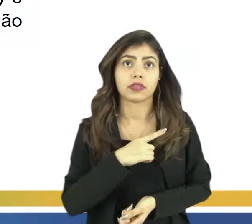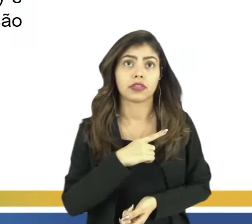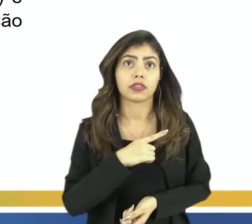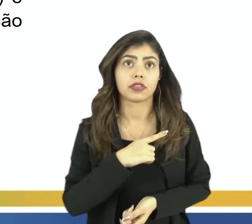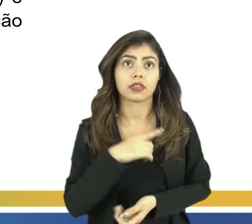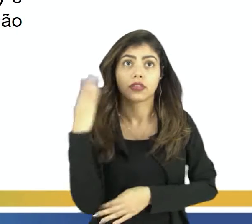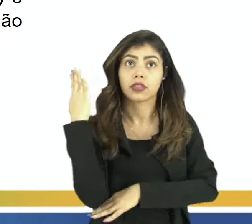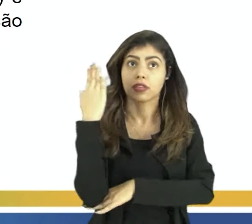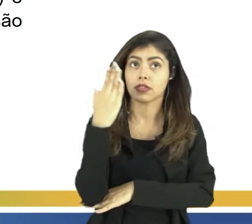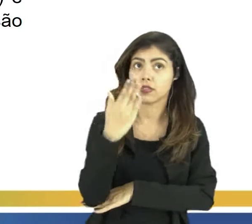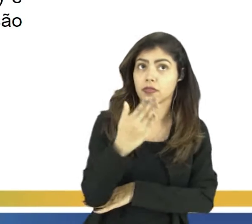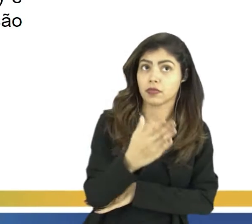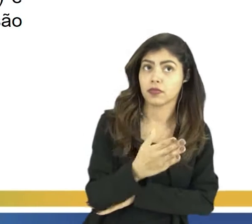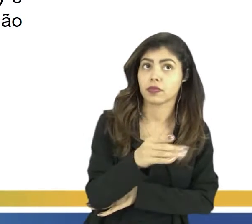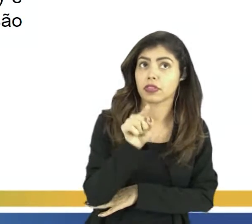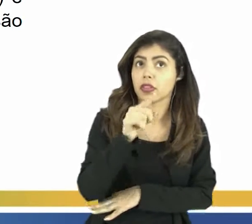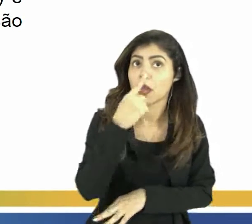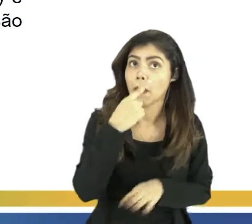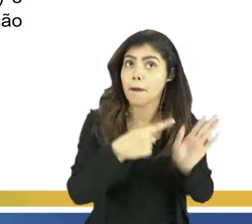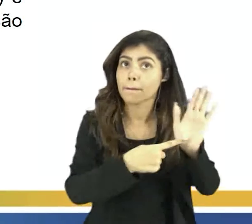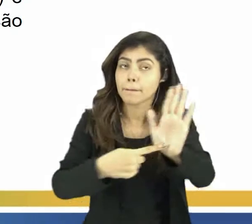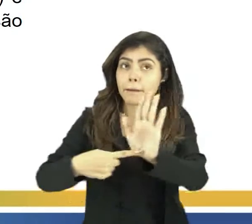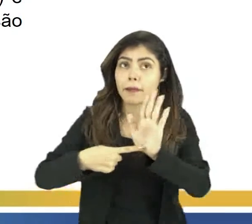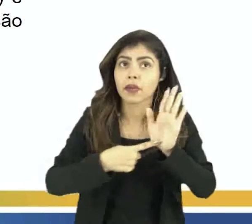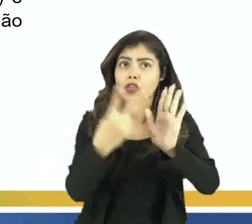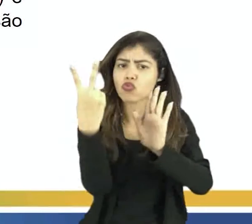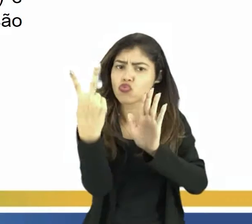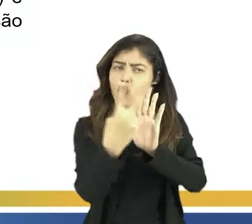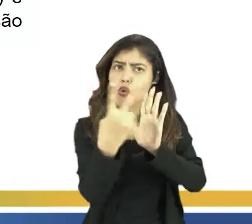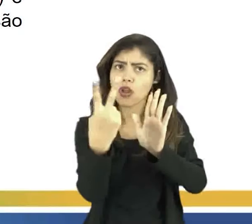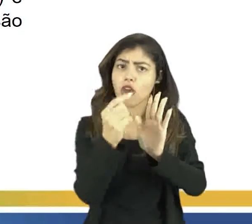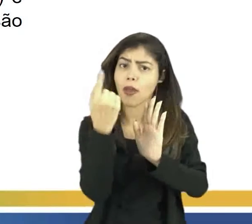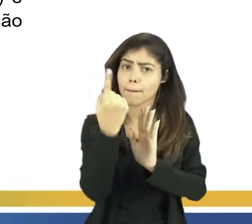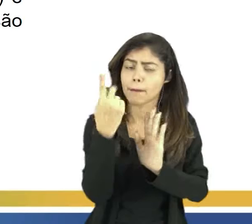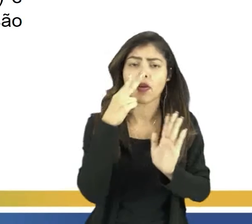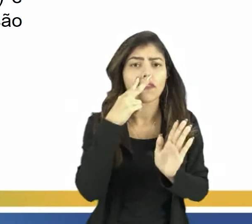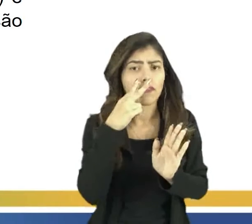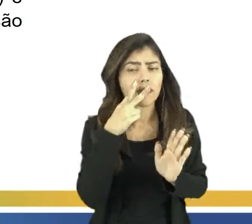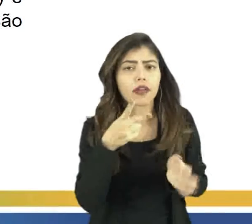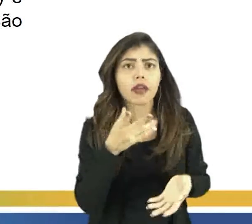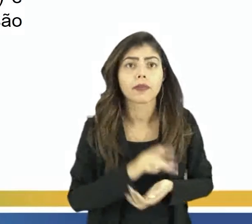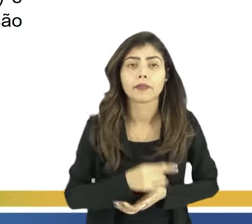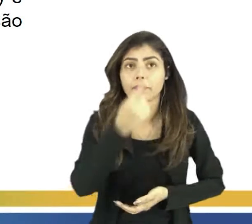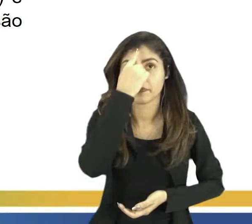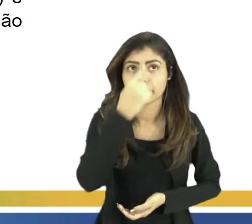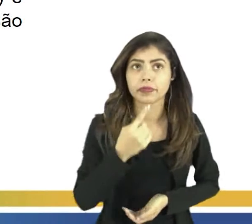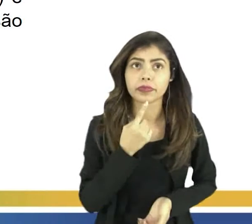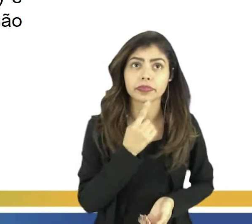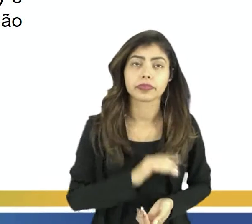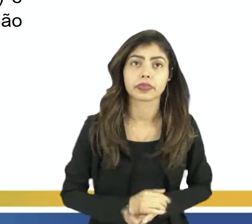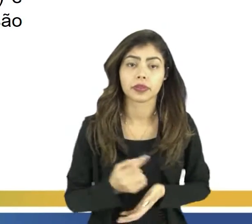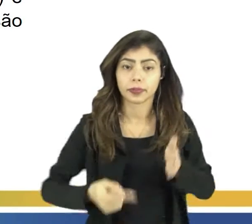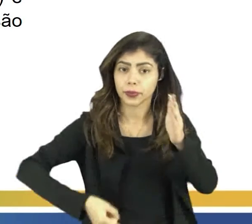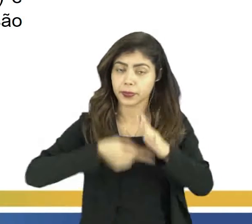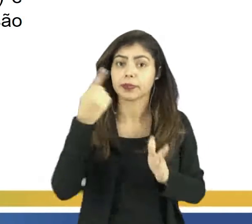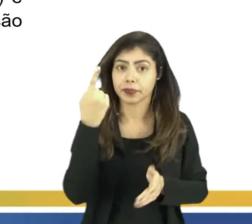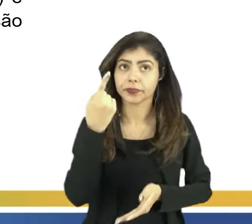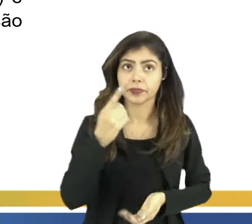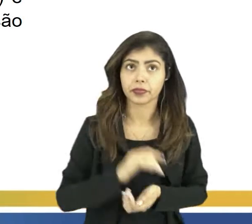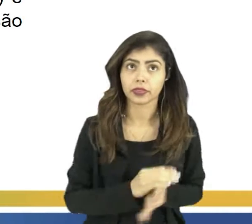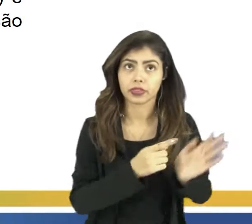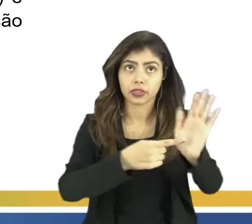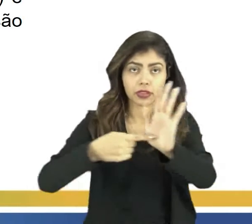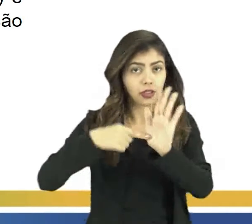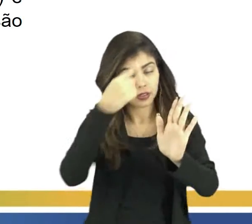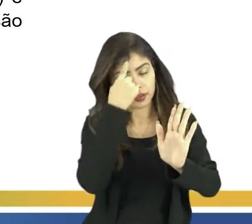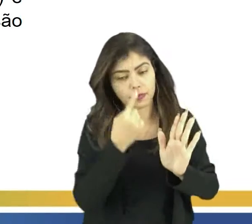o prisma reto, aí nós temos uma representação de dois modelos para a gente poder observar. O primeiro, que é